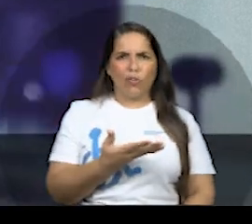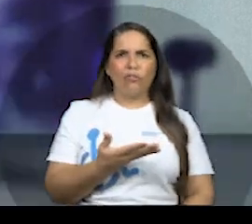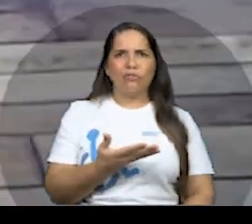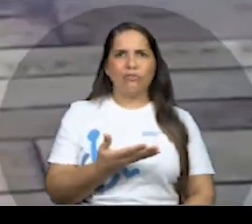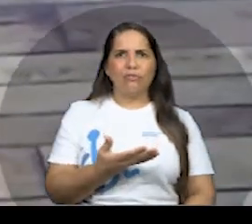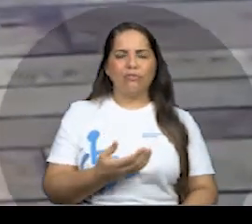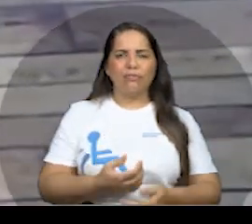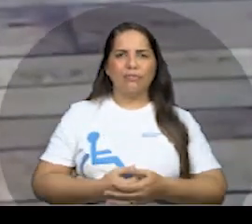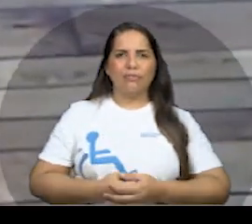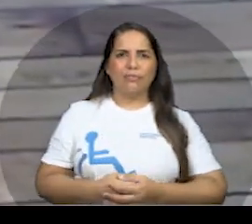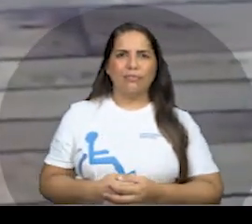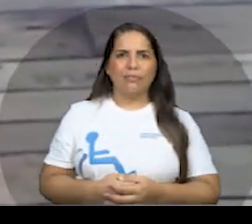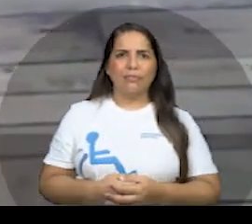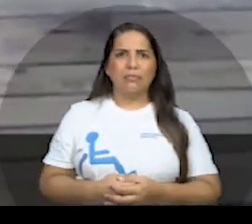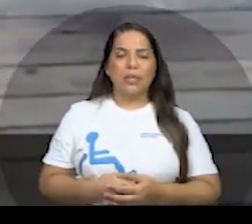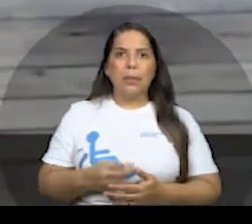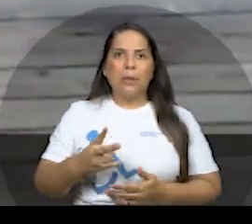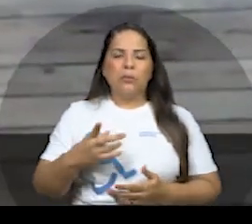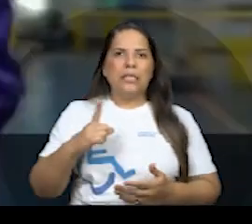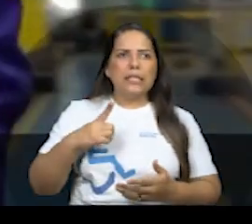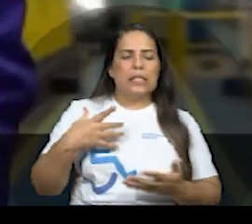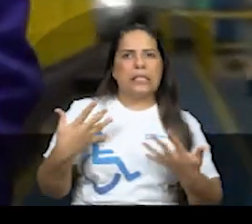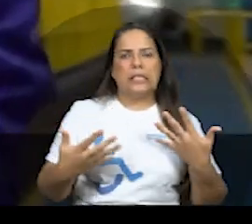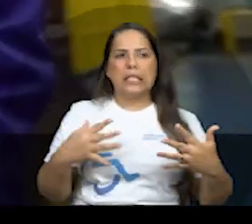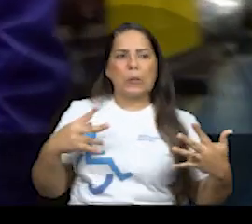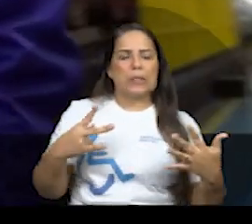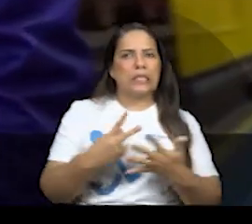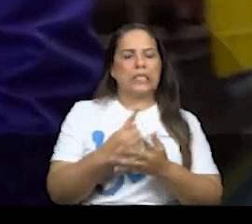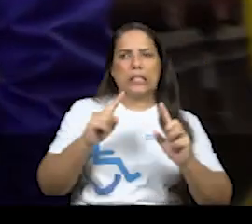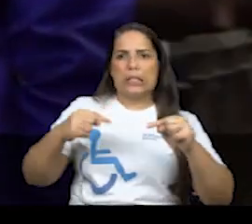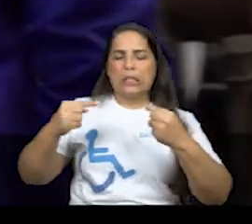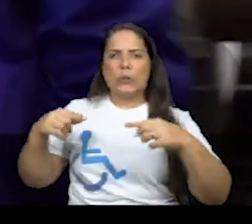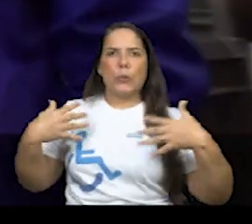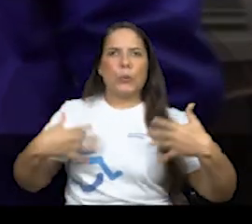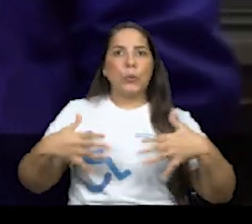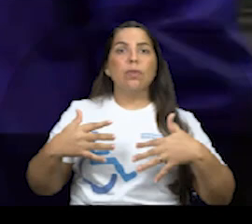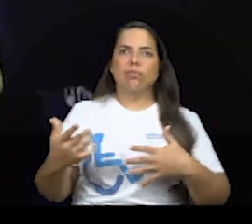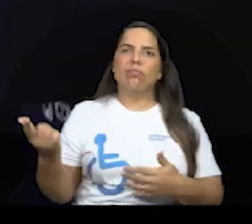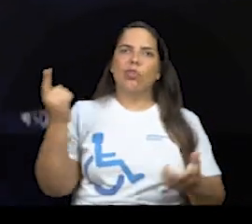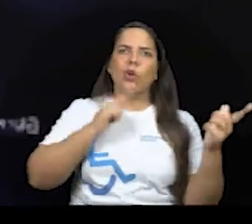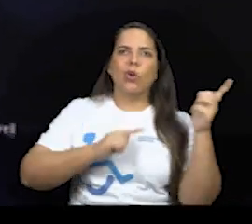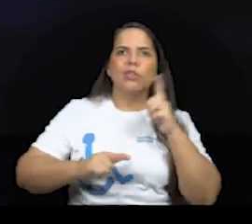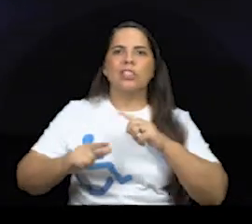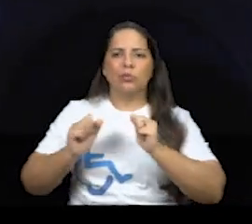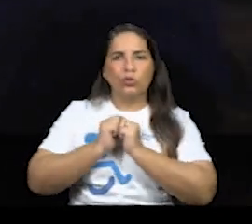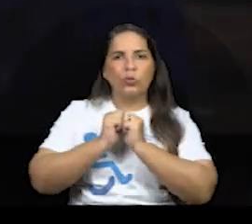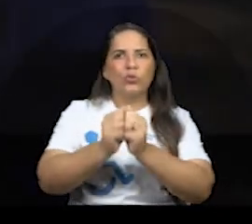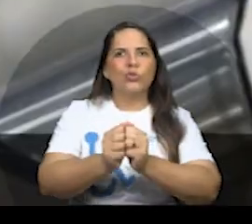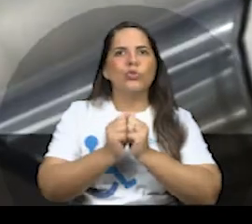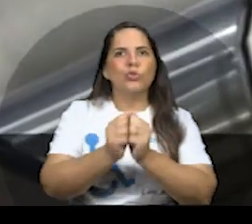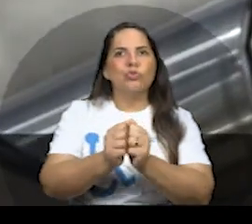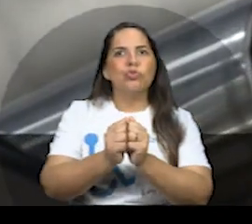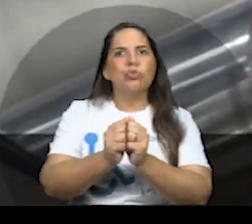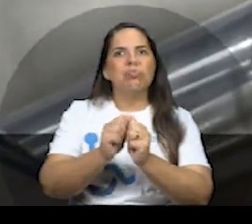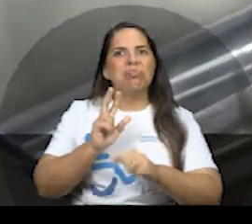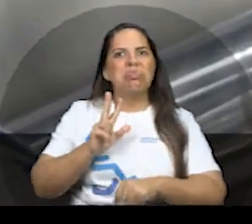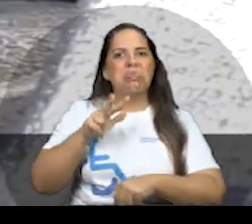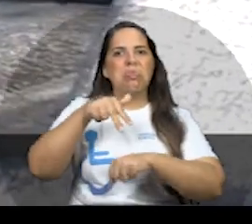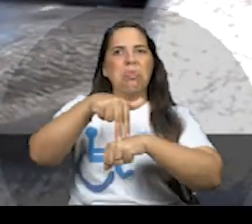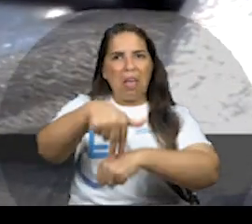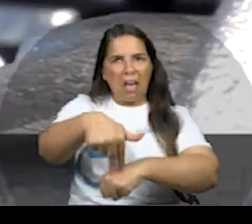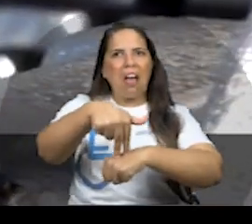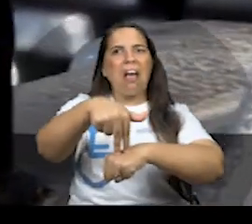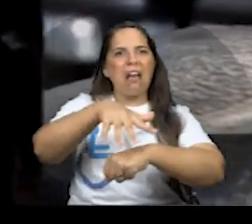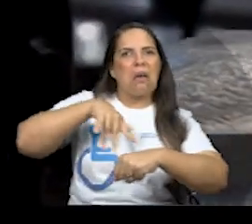inovar. E mesmo diante de cenários adversos, alcançamos juntos posição